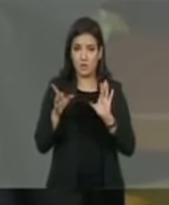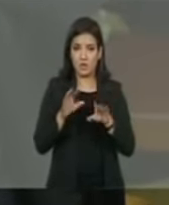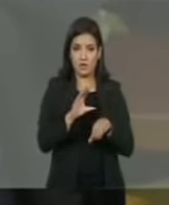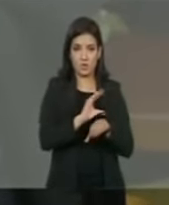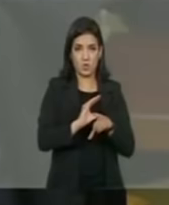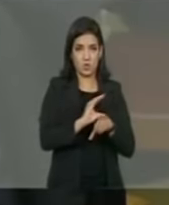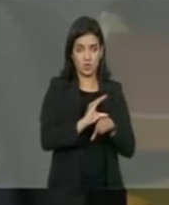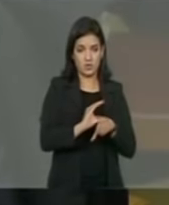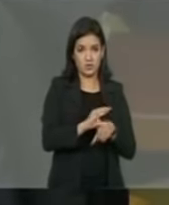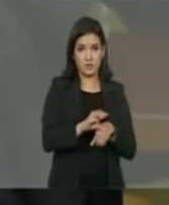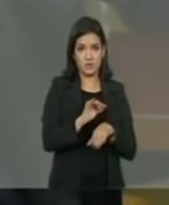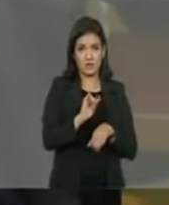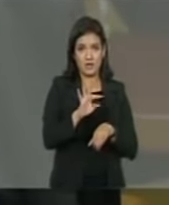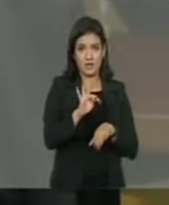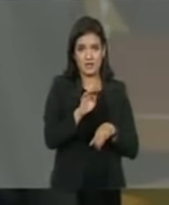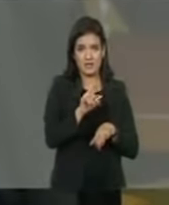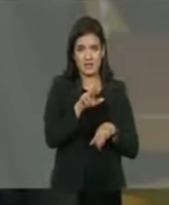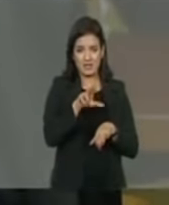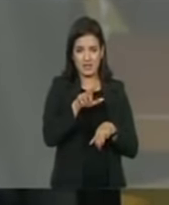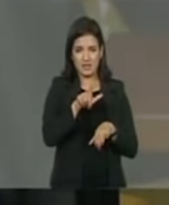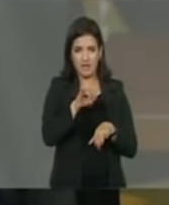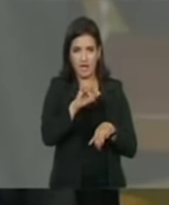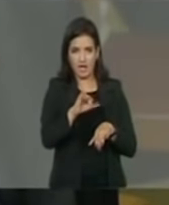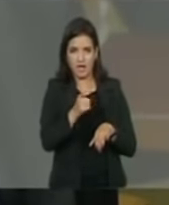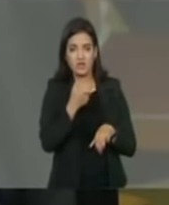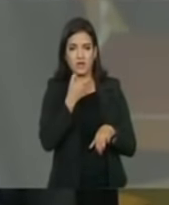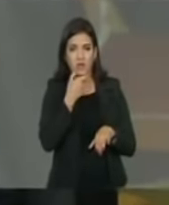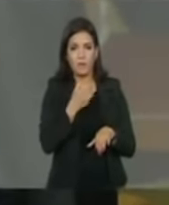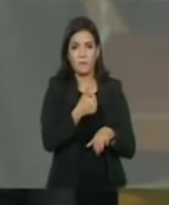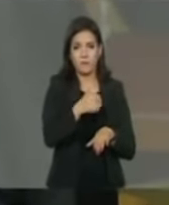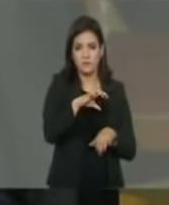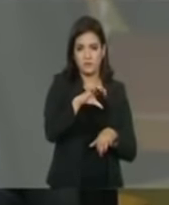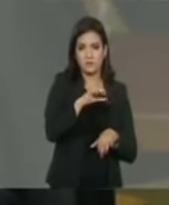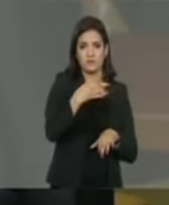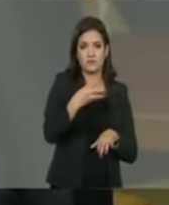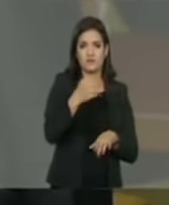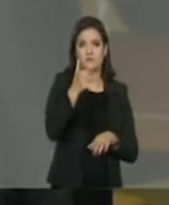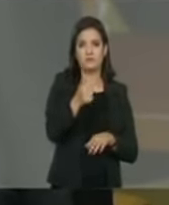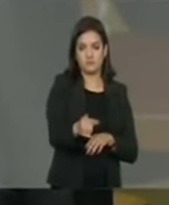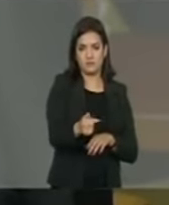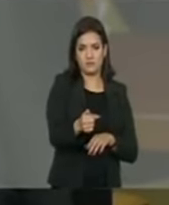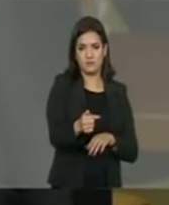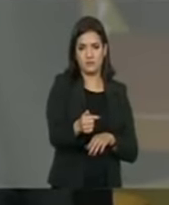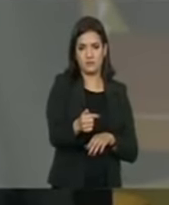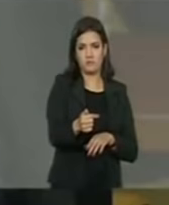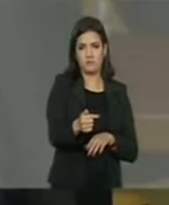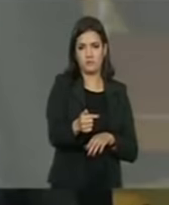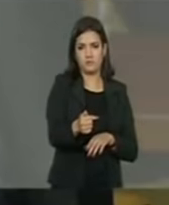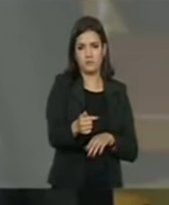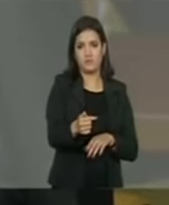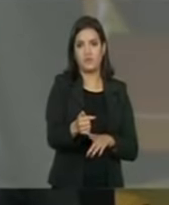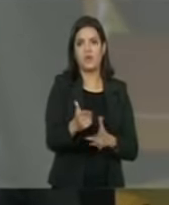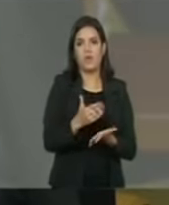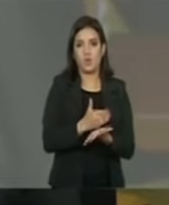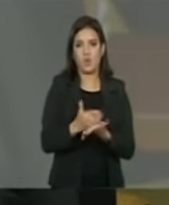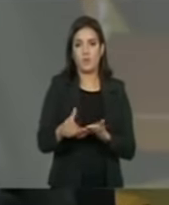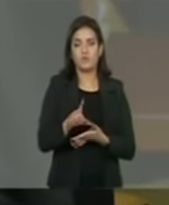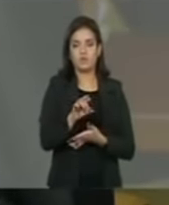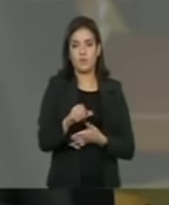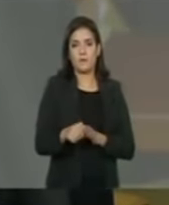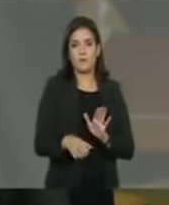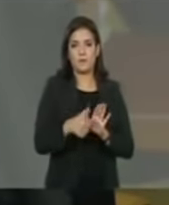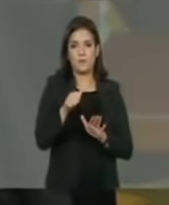italiana de 1947 de 27 de dezembro de 47 entrou em vigor no dia 1º de janeiro